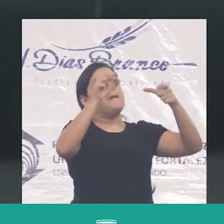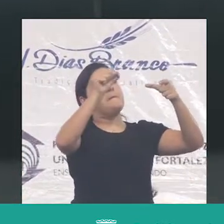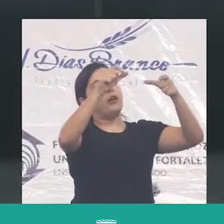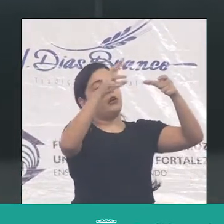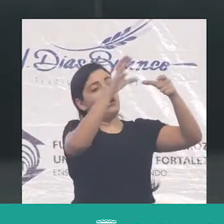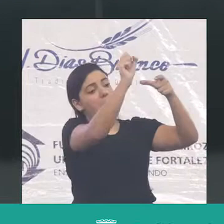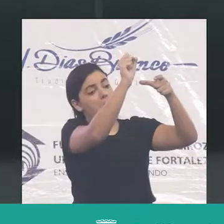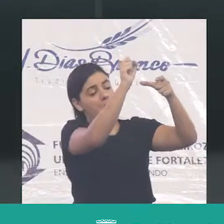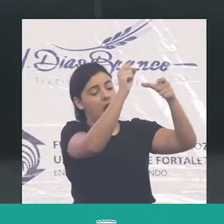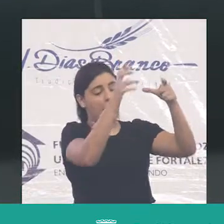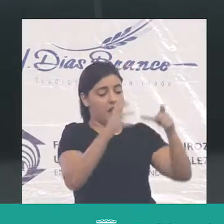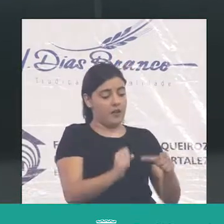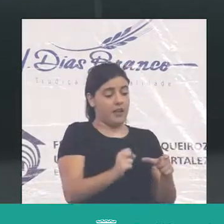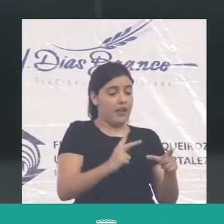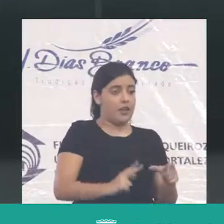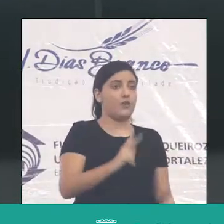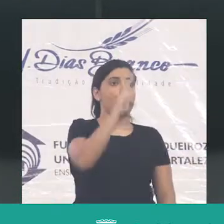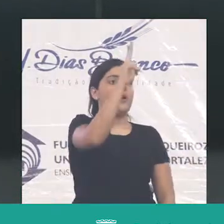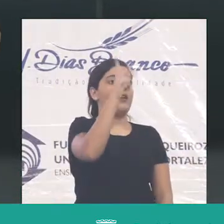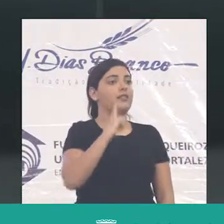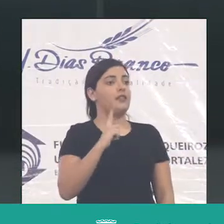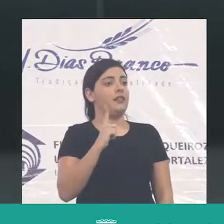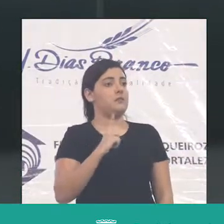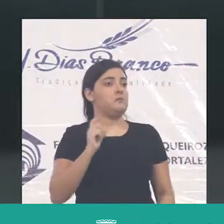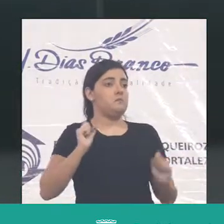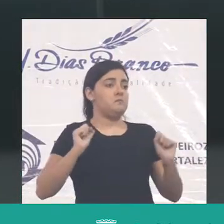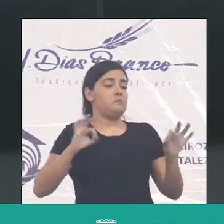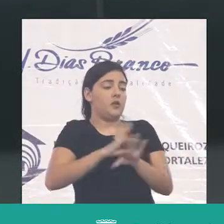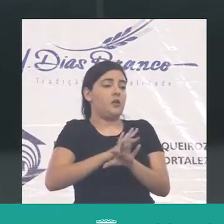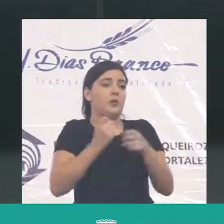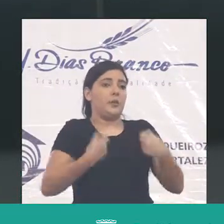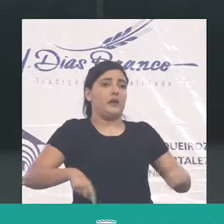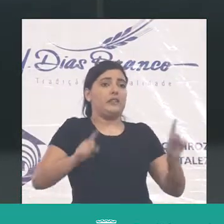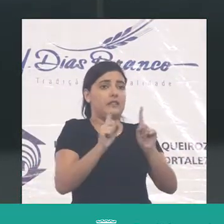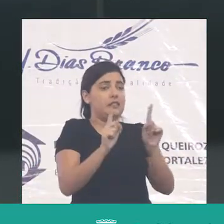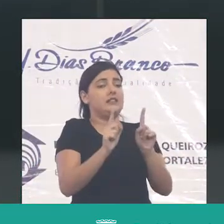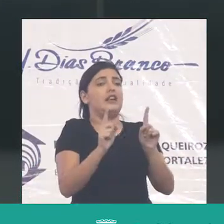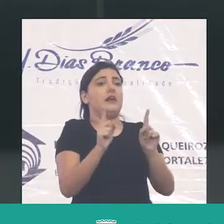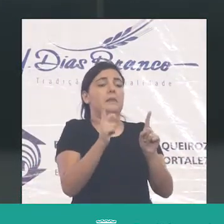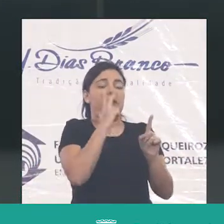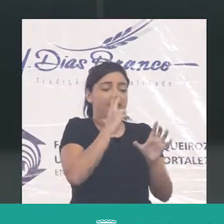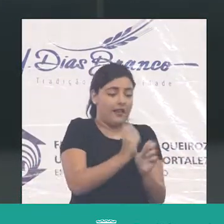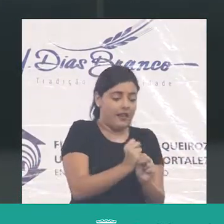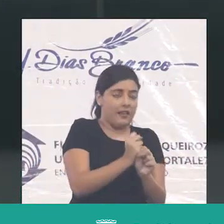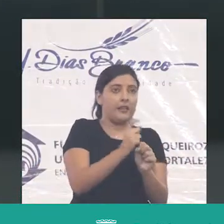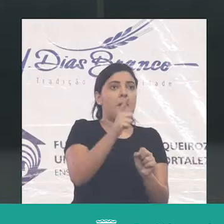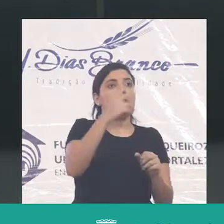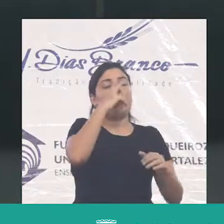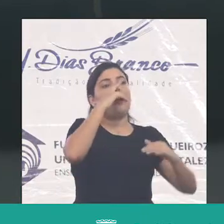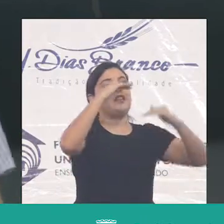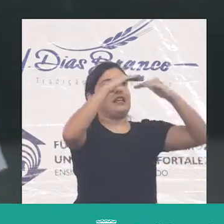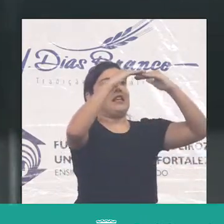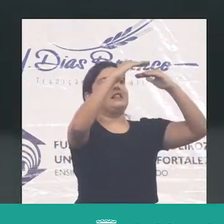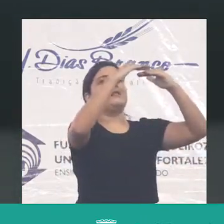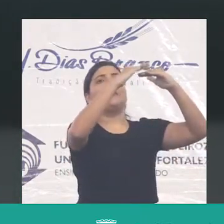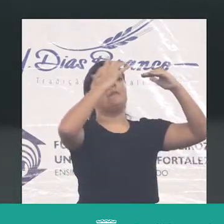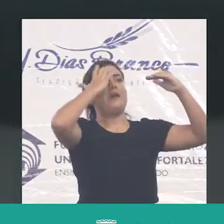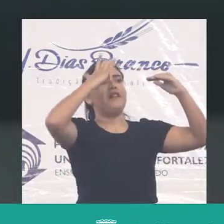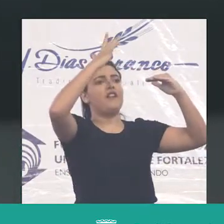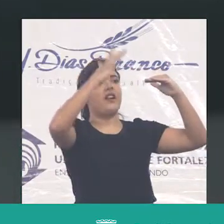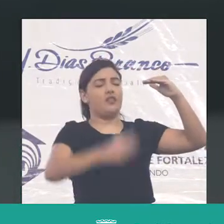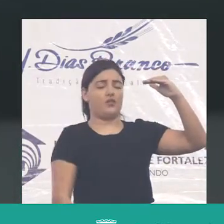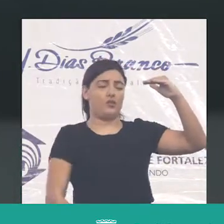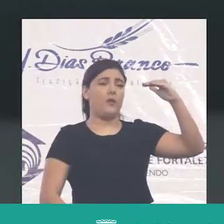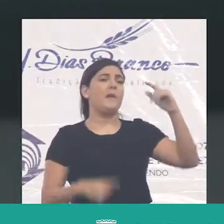cima, não tem que ser igual a de baixo? Então acabou-se. Eu vou trabalhar com a de cima, que eu achei mais fácil para mim. Por